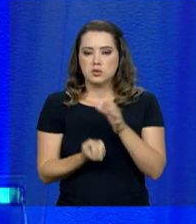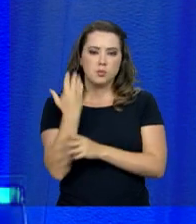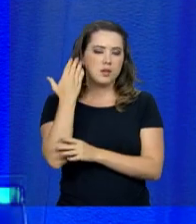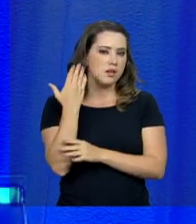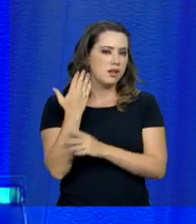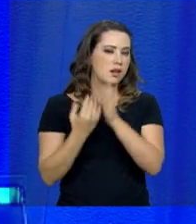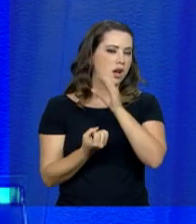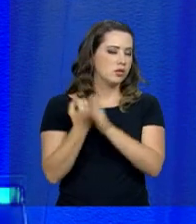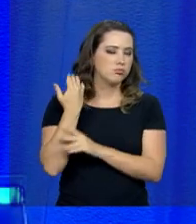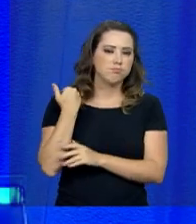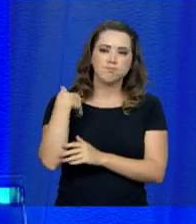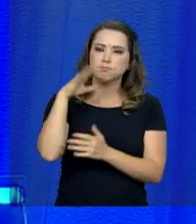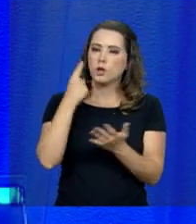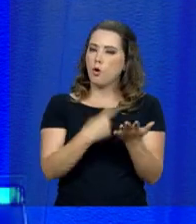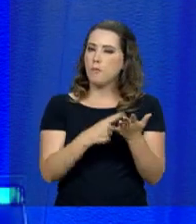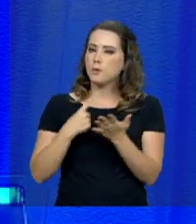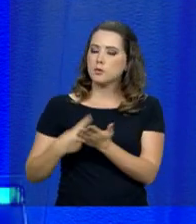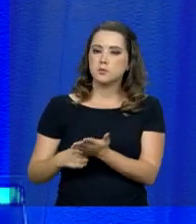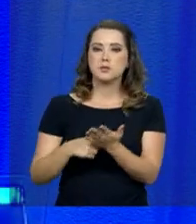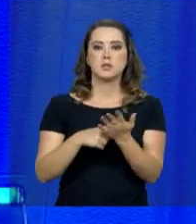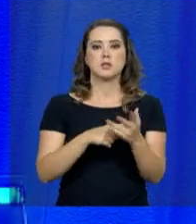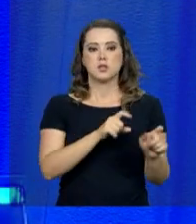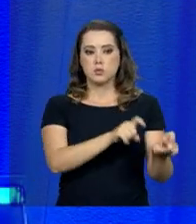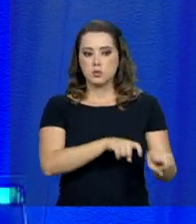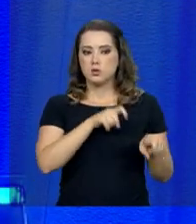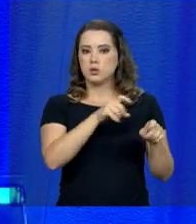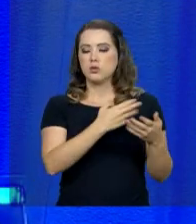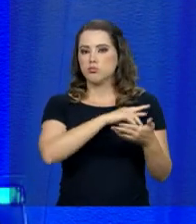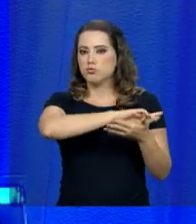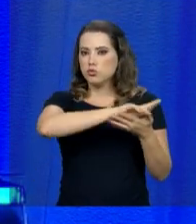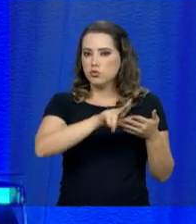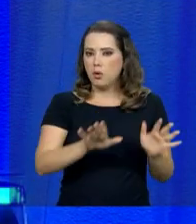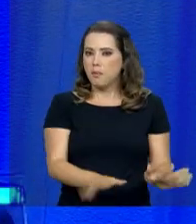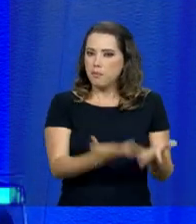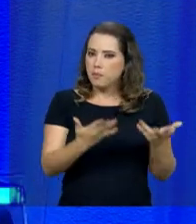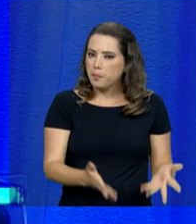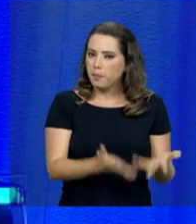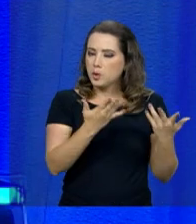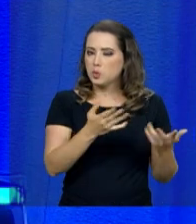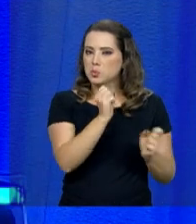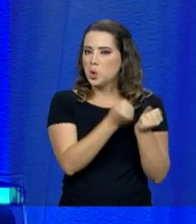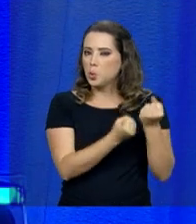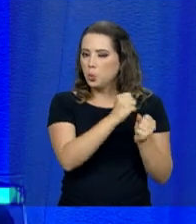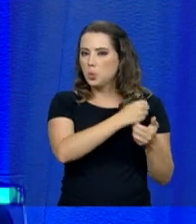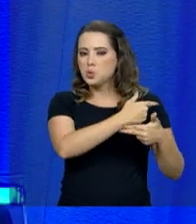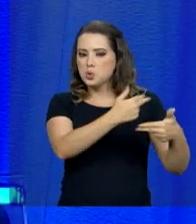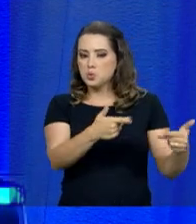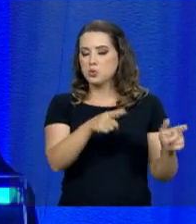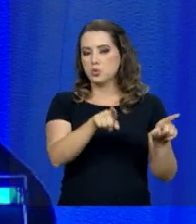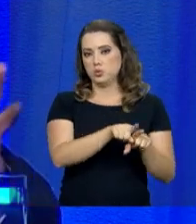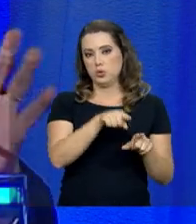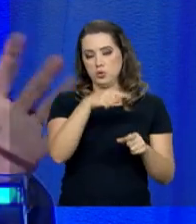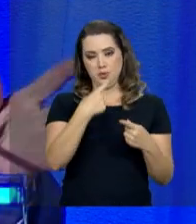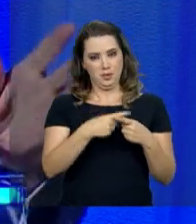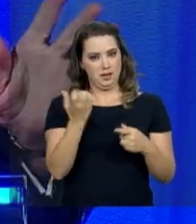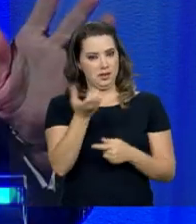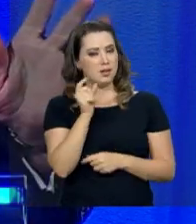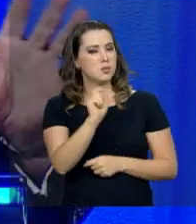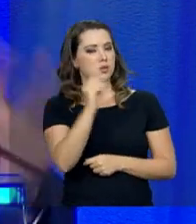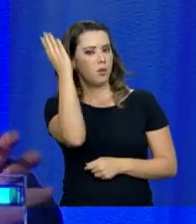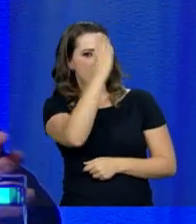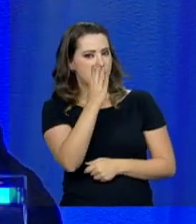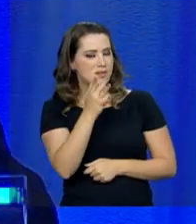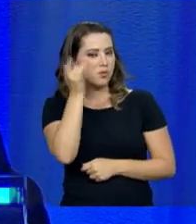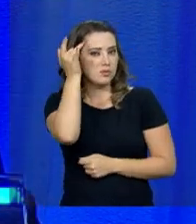ainda uma agenda para produtividade. Nós queremos, na verdade, um Brasil onde seja mais fácil